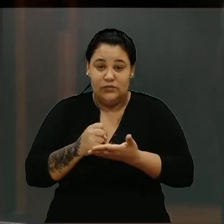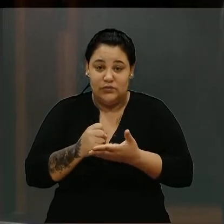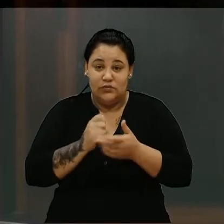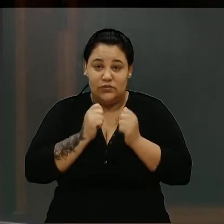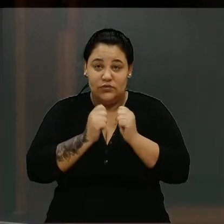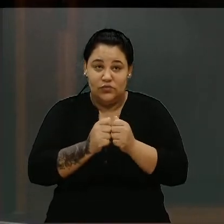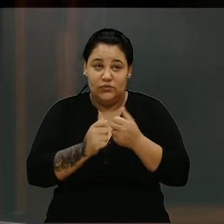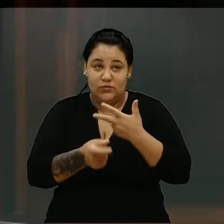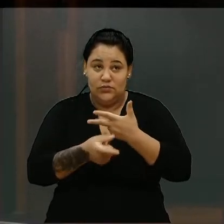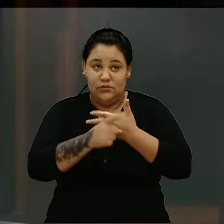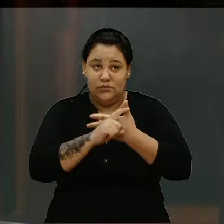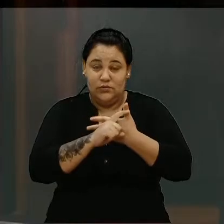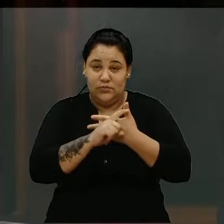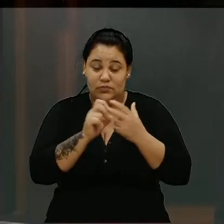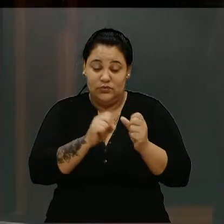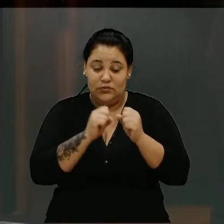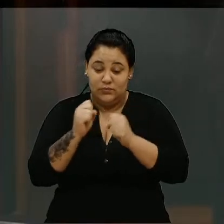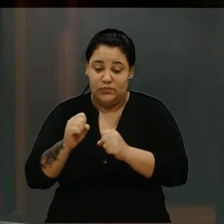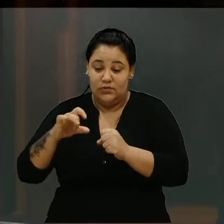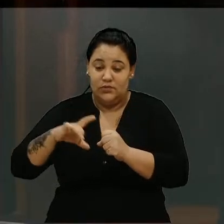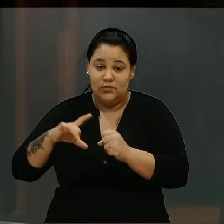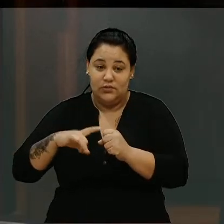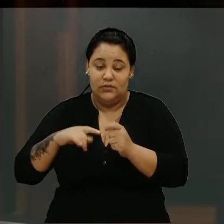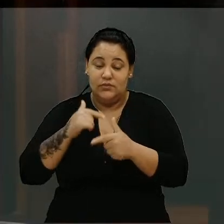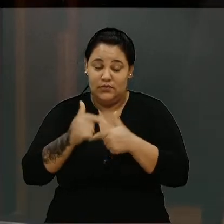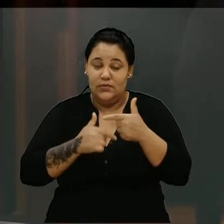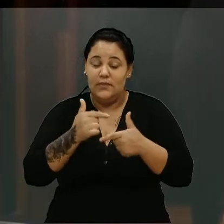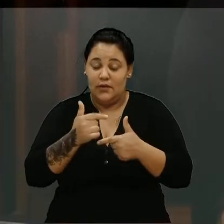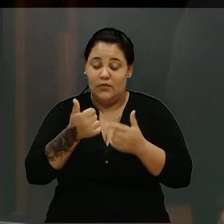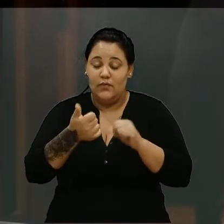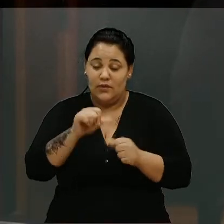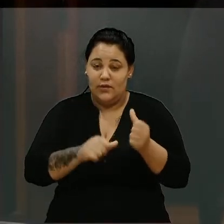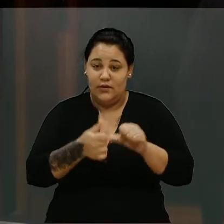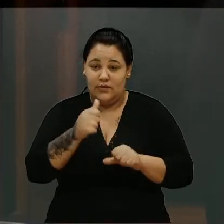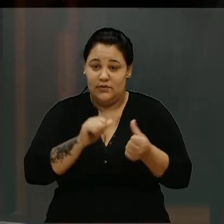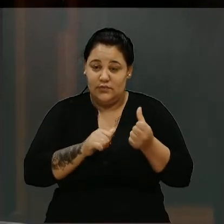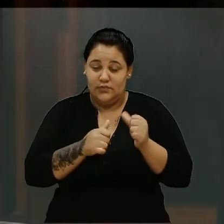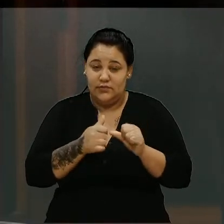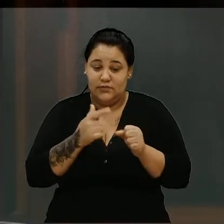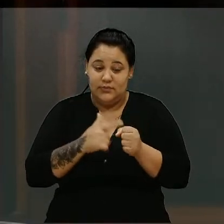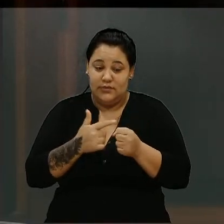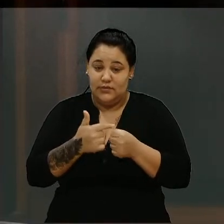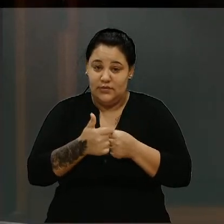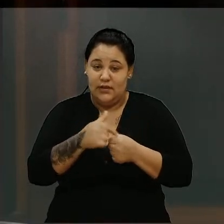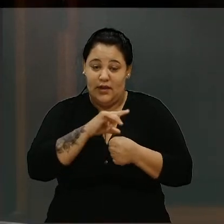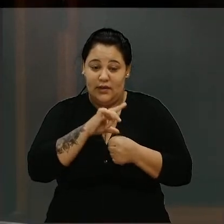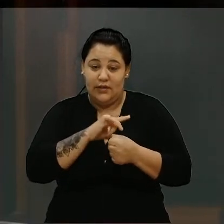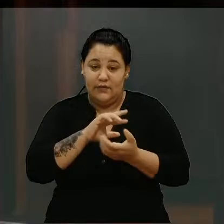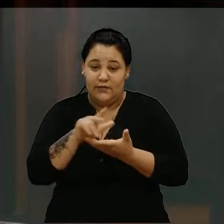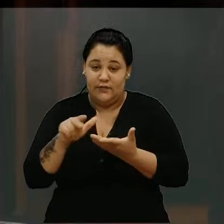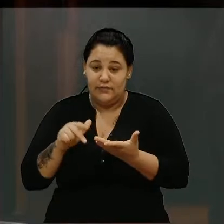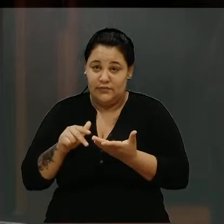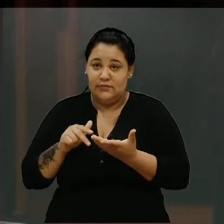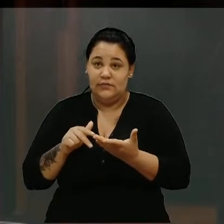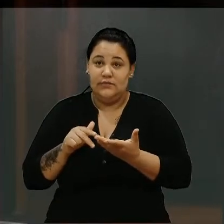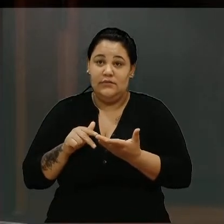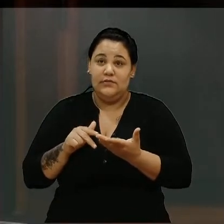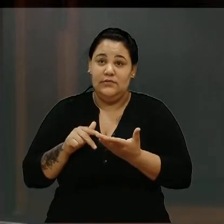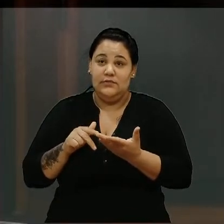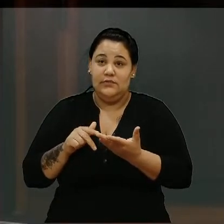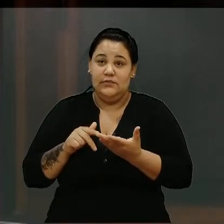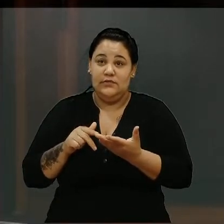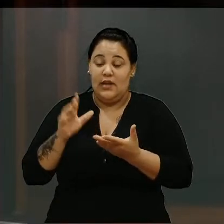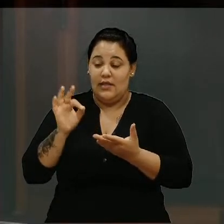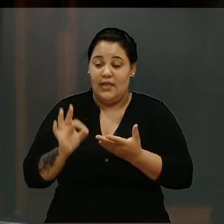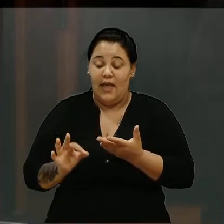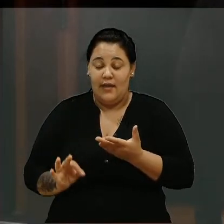Executivo, para que possa prestar um serviço de qualidade para a nossa cidade. E aí tem várias questões que acabam tendo relação. Outro dia eu estava lendo algumas